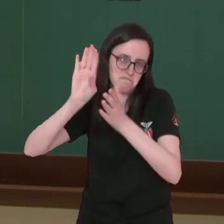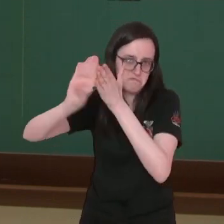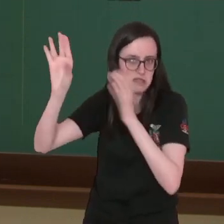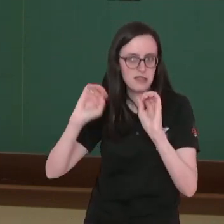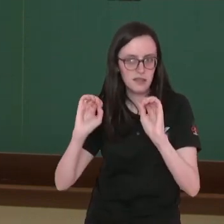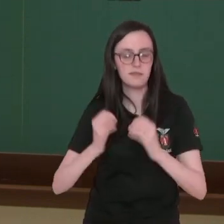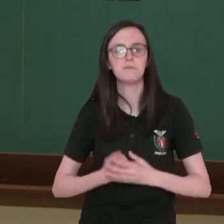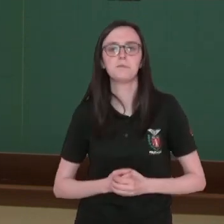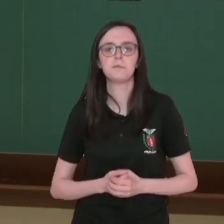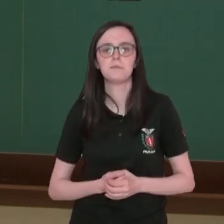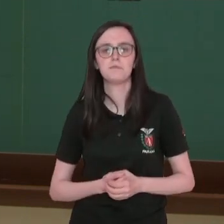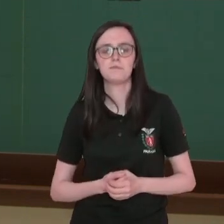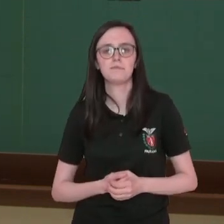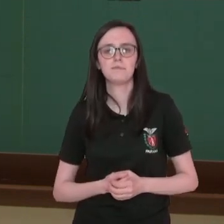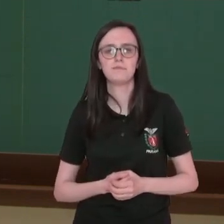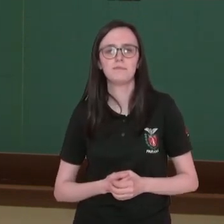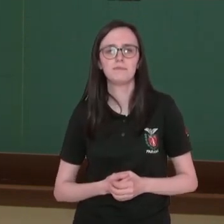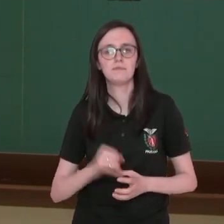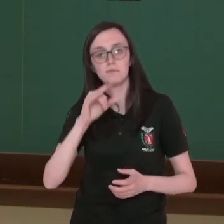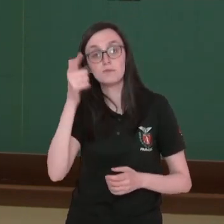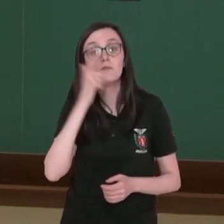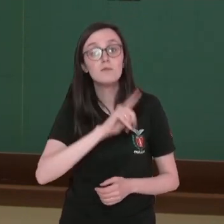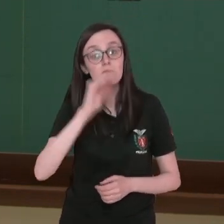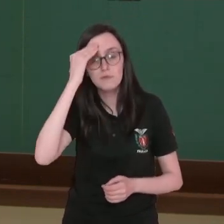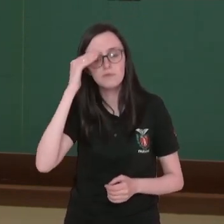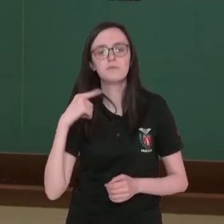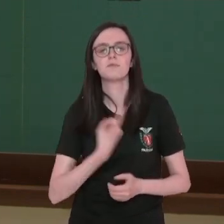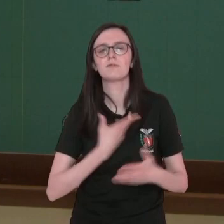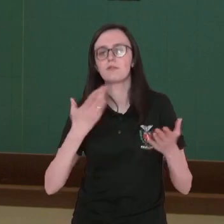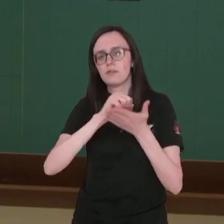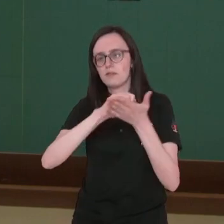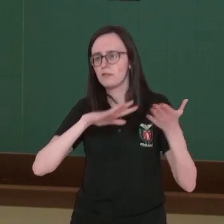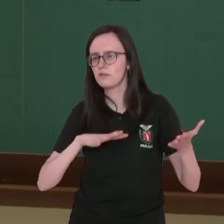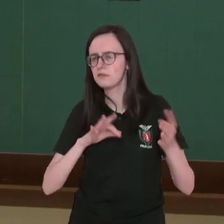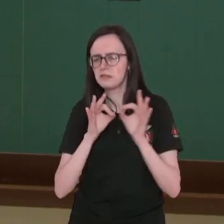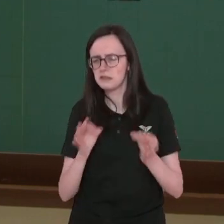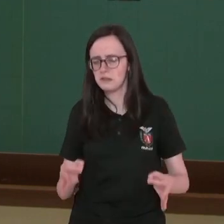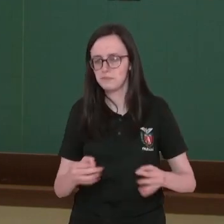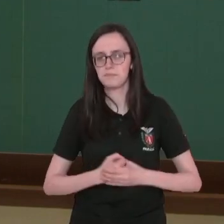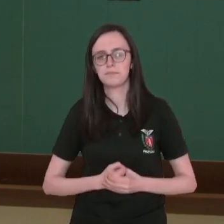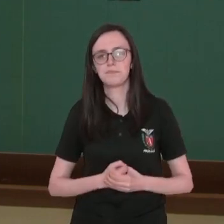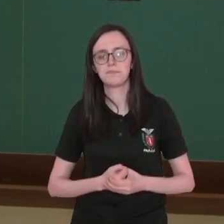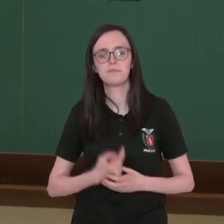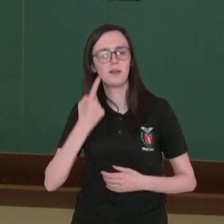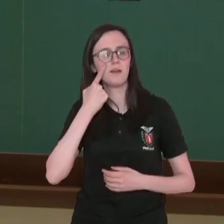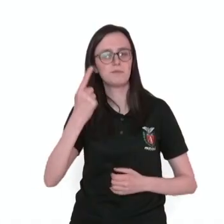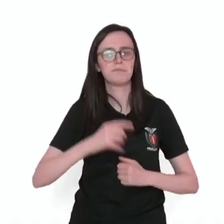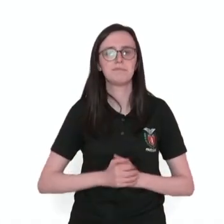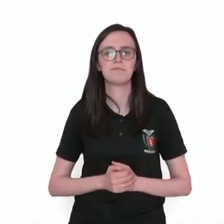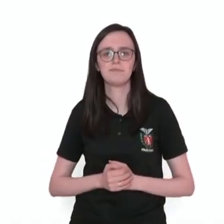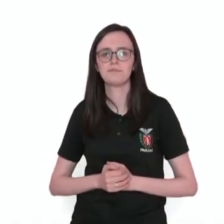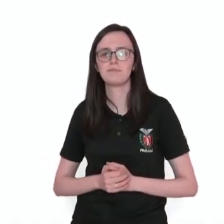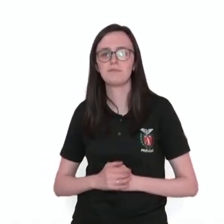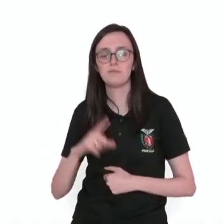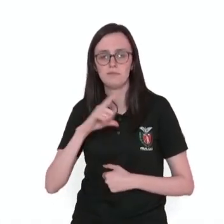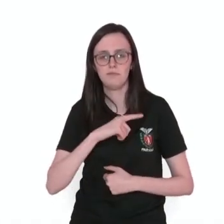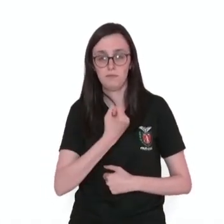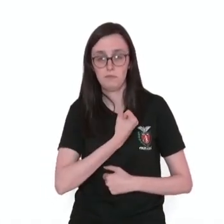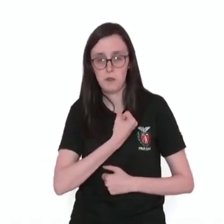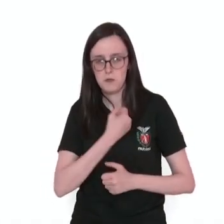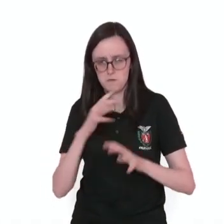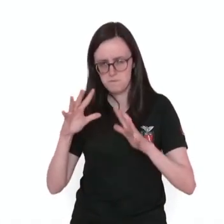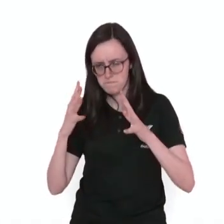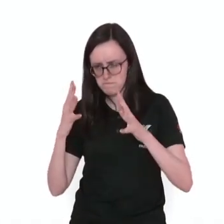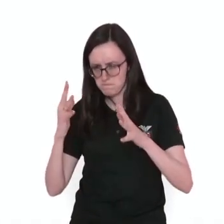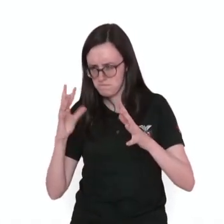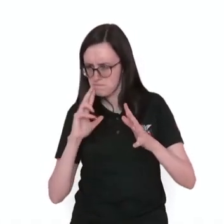vezes 10 a menos 5. Pessoal, se você pegou isso, vamos fazer uma atividade bem simples. Ele fala o seguinte: a ordem de grandeza é muito importante no